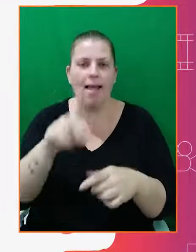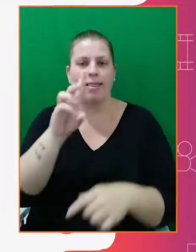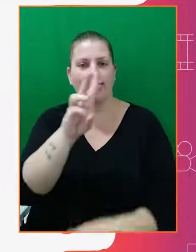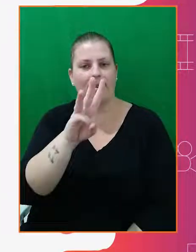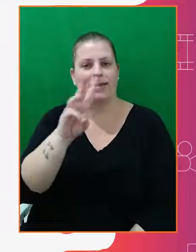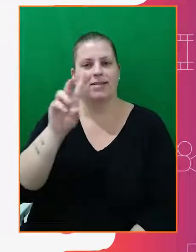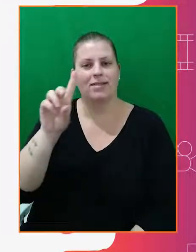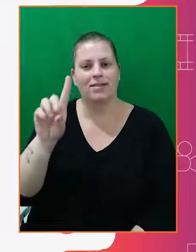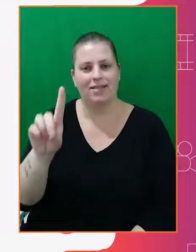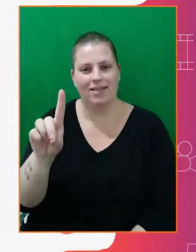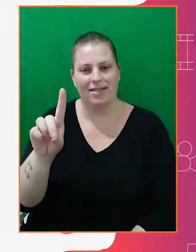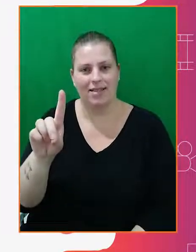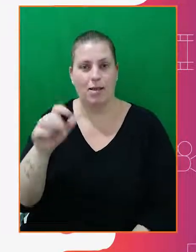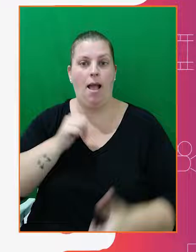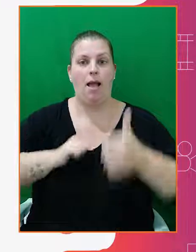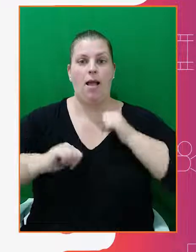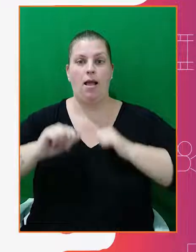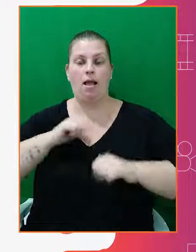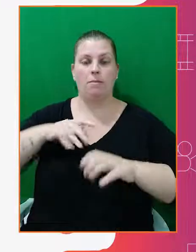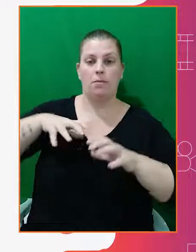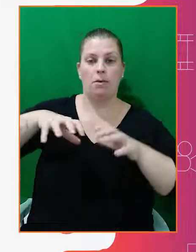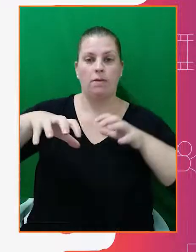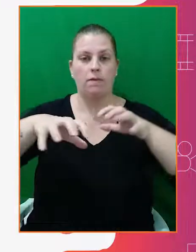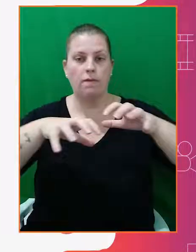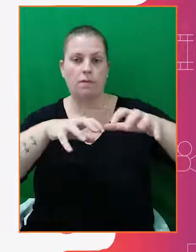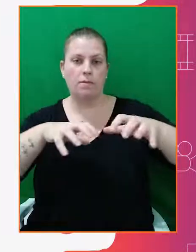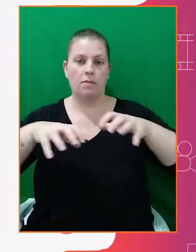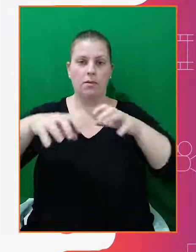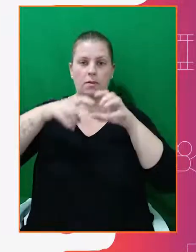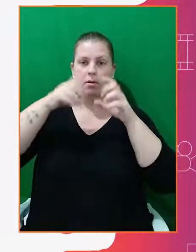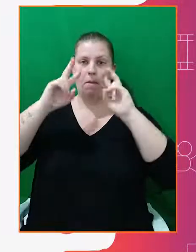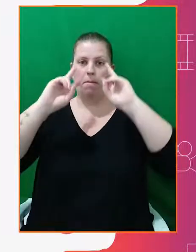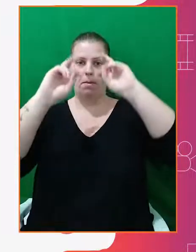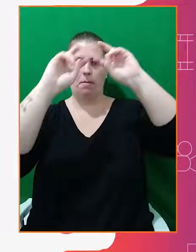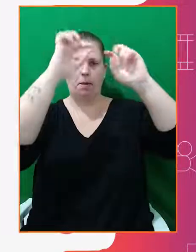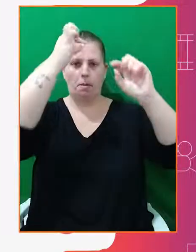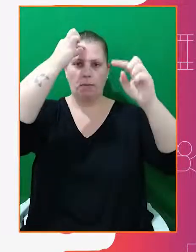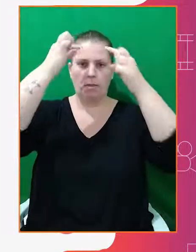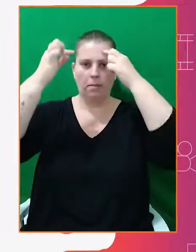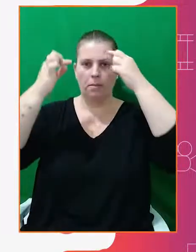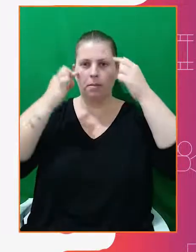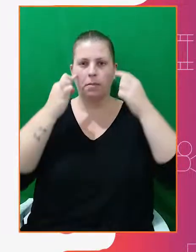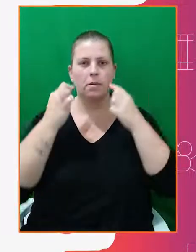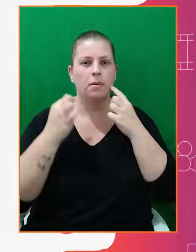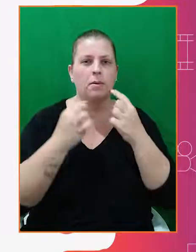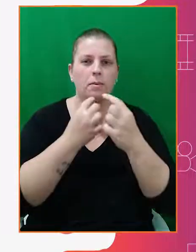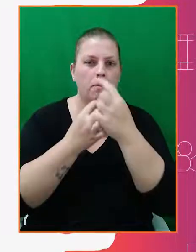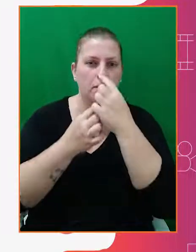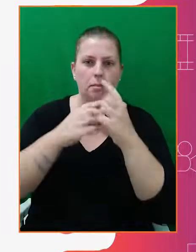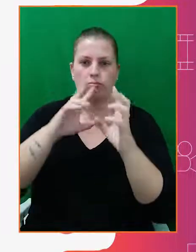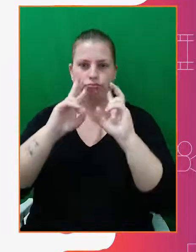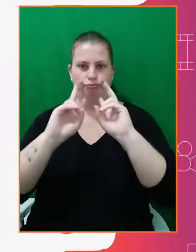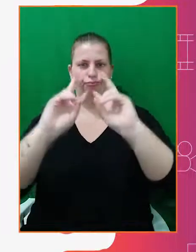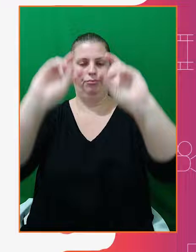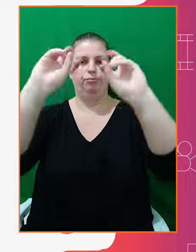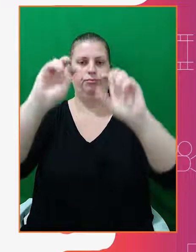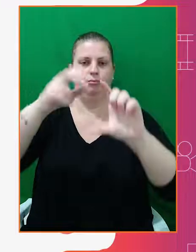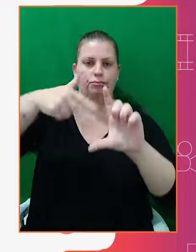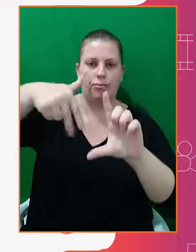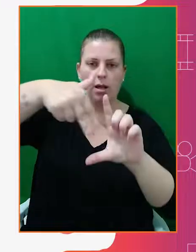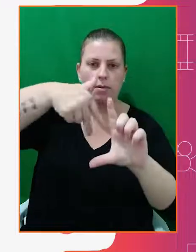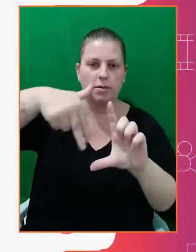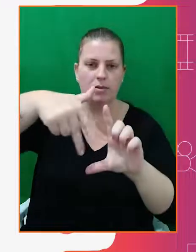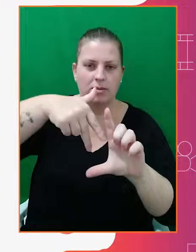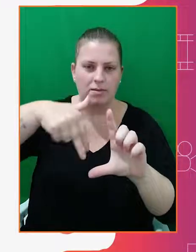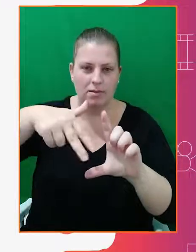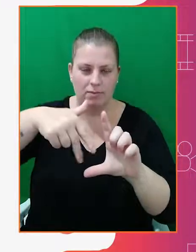as micromovimentações faciais do ator como referência. Então o 3D é o próprio protagonista dessa história, e não sendo apenas um